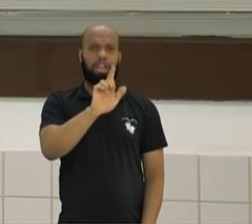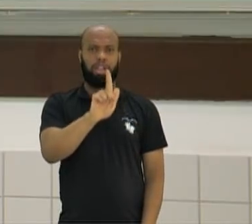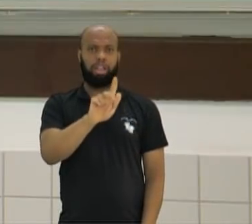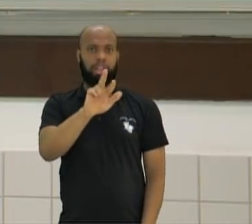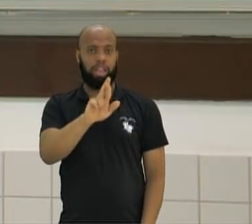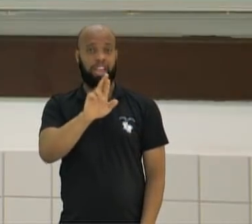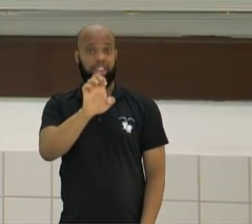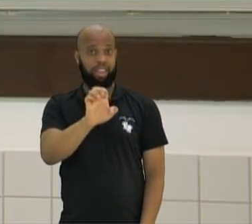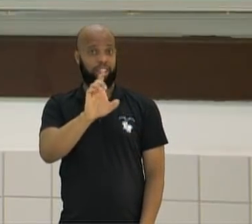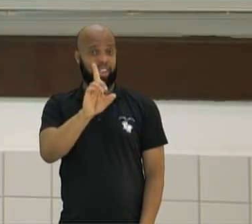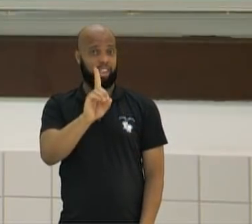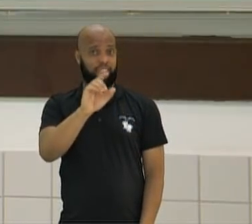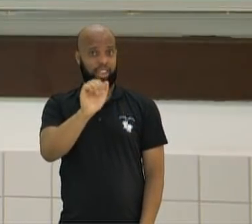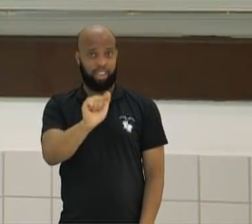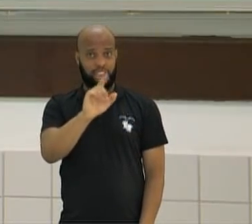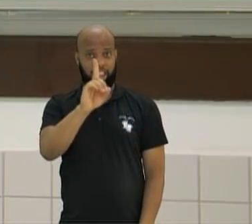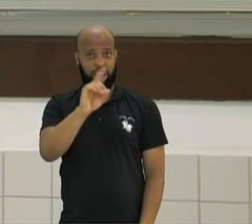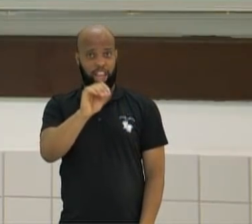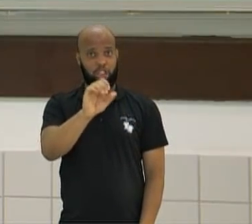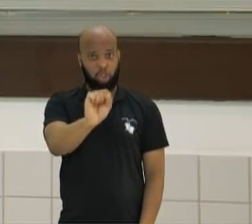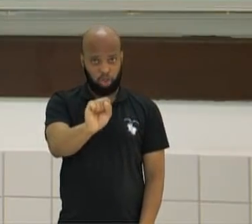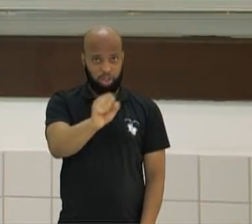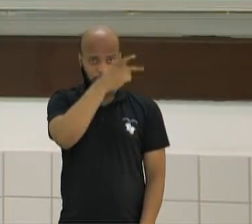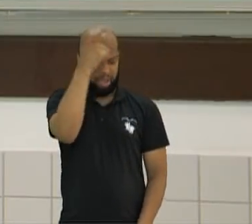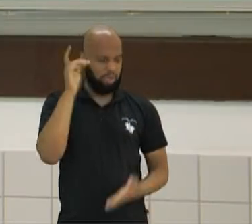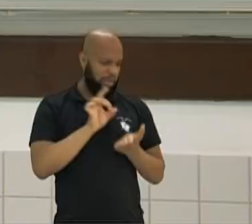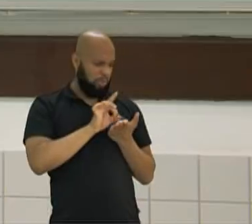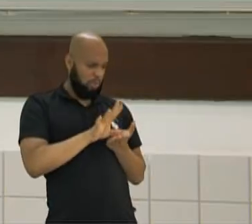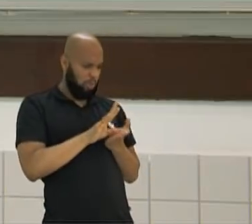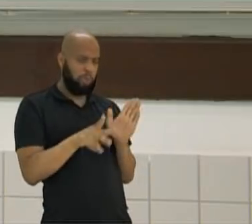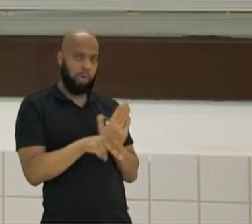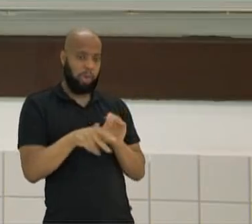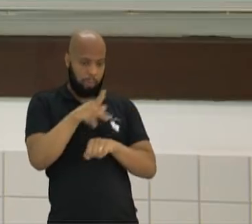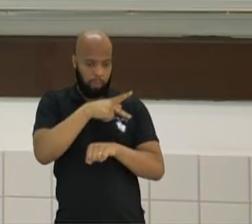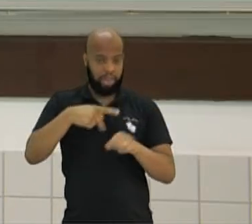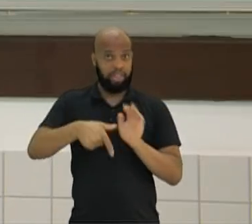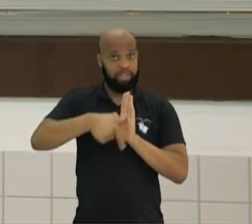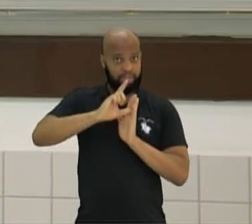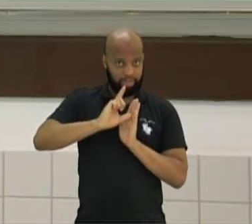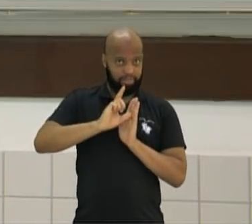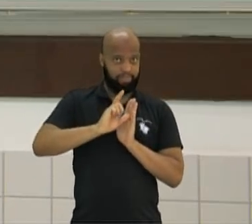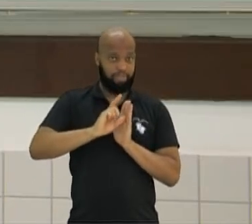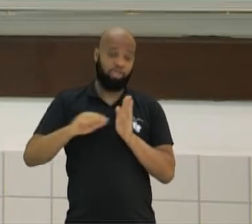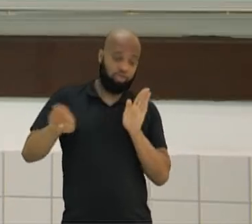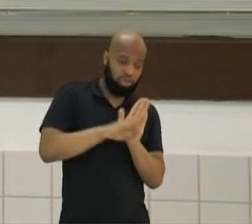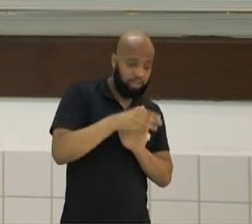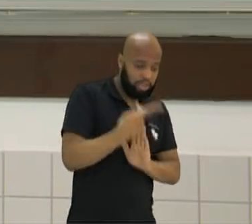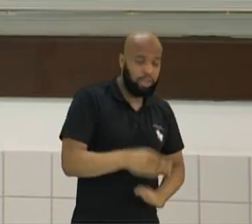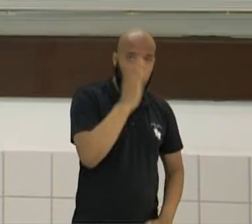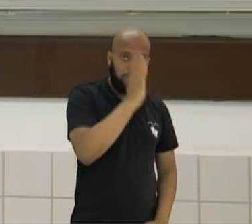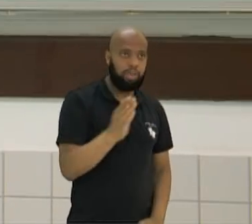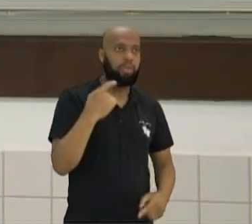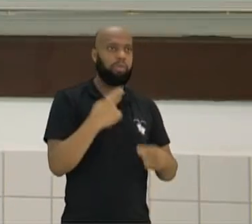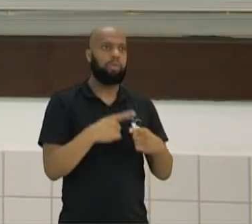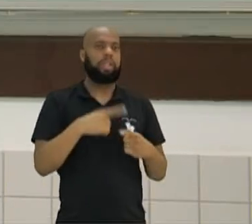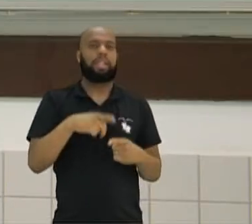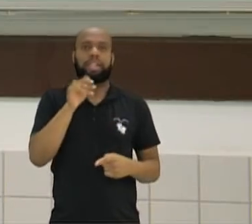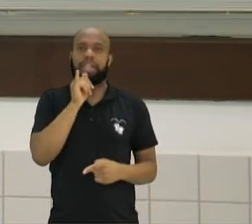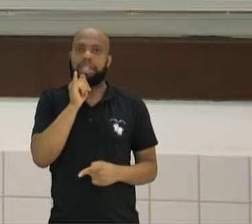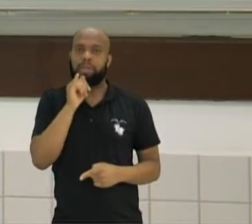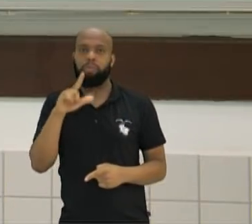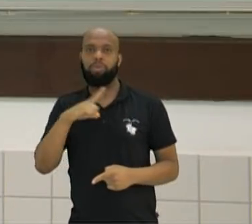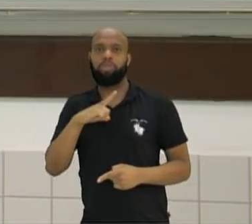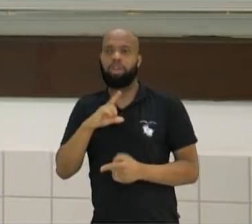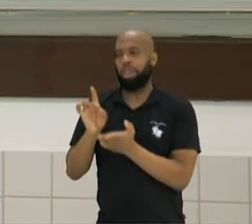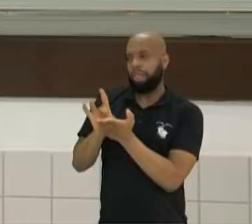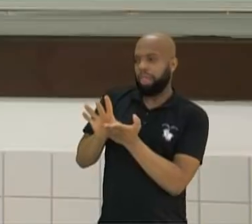Degredados, sobre isso. Esses degredados vinham para cá e, por mais que eram banidos de Portugal e vinham para